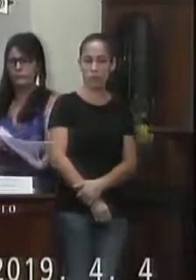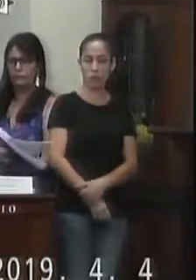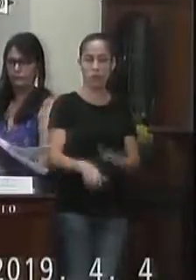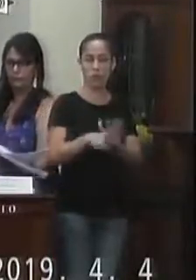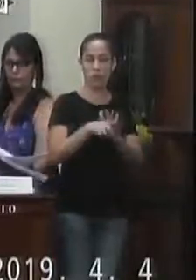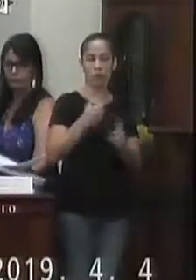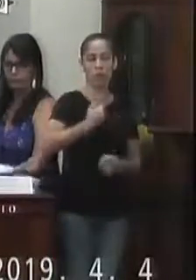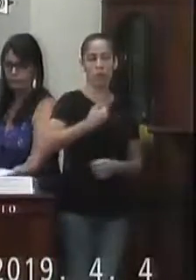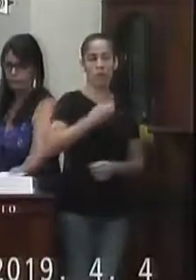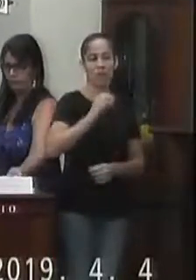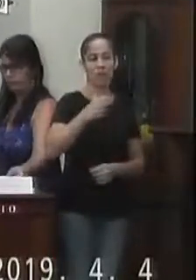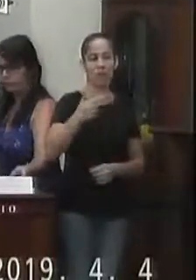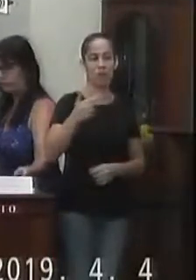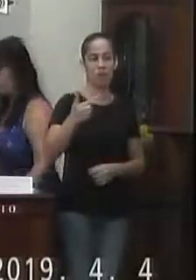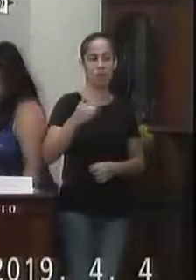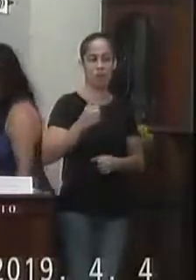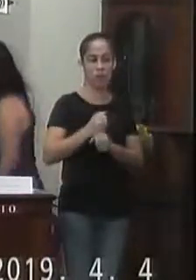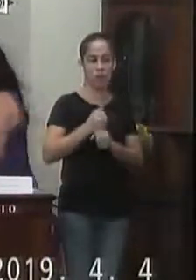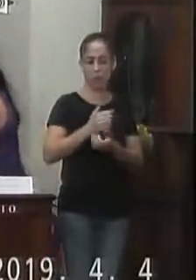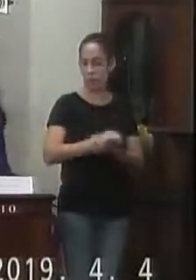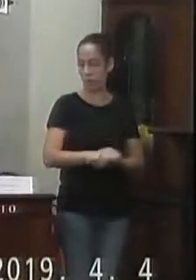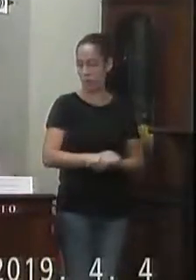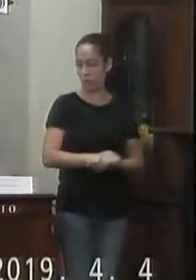ordinária 012/2019